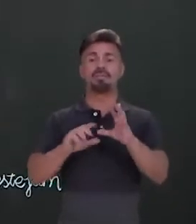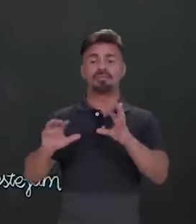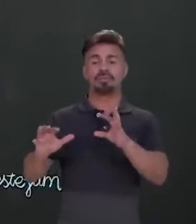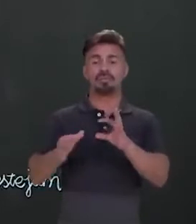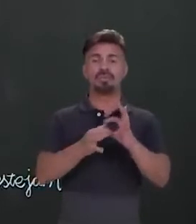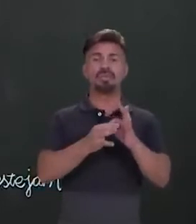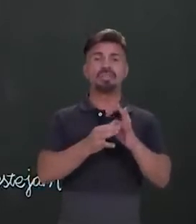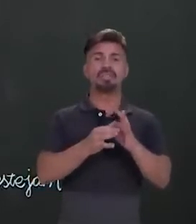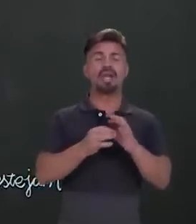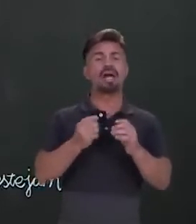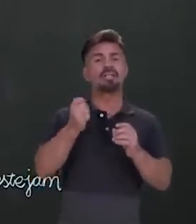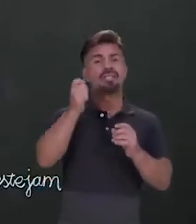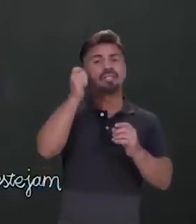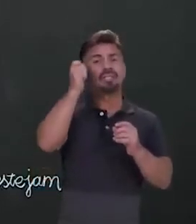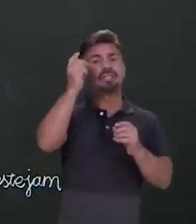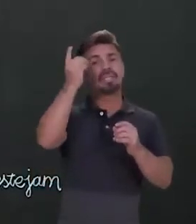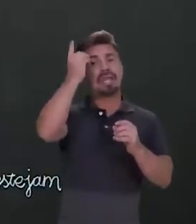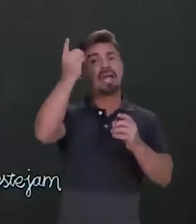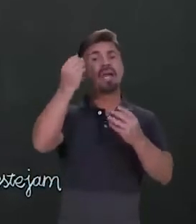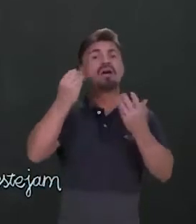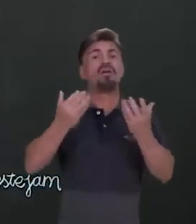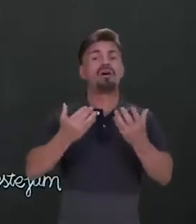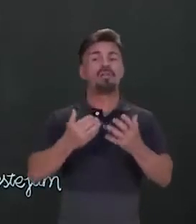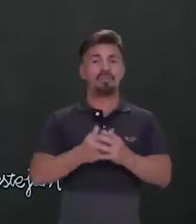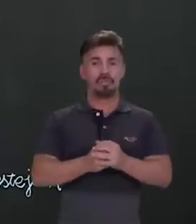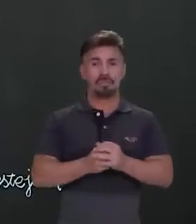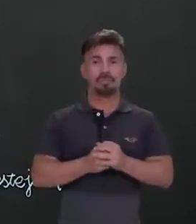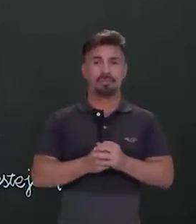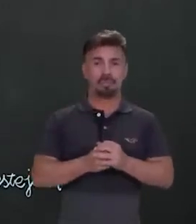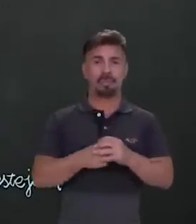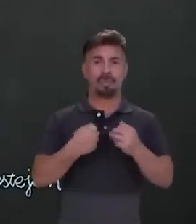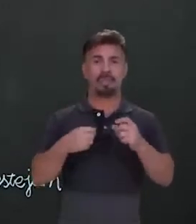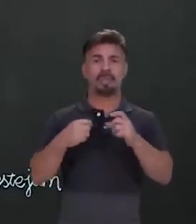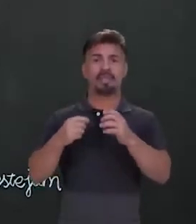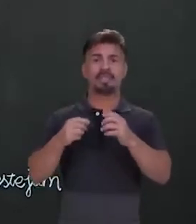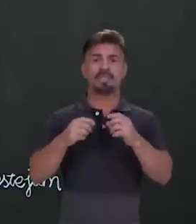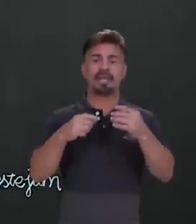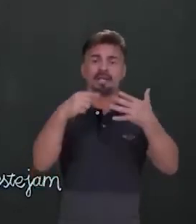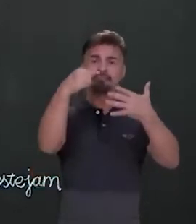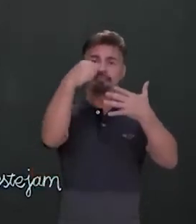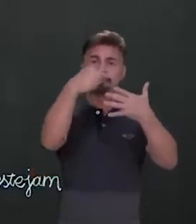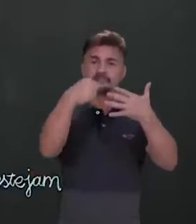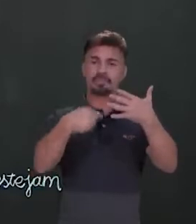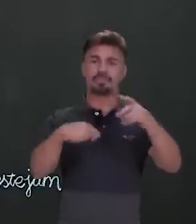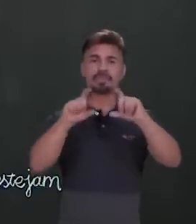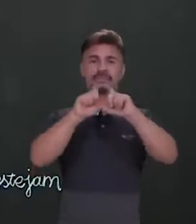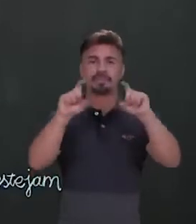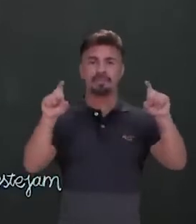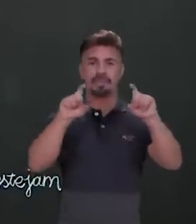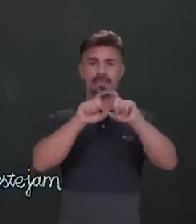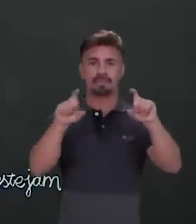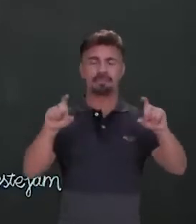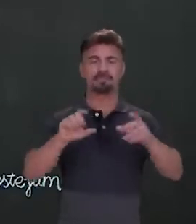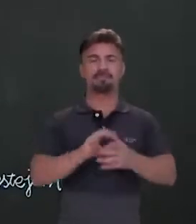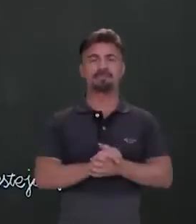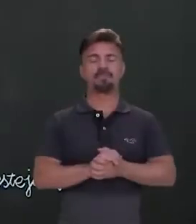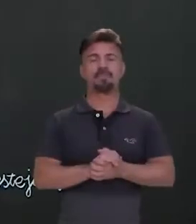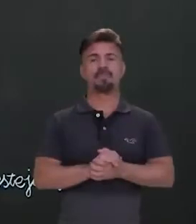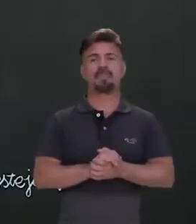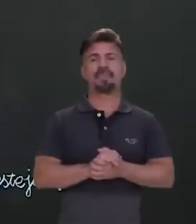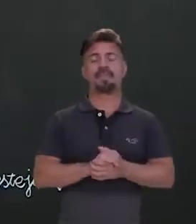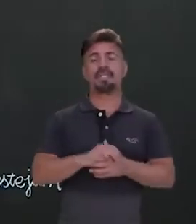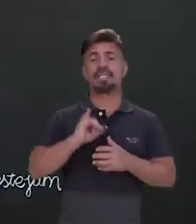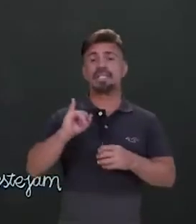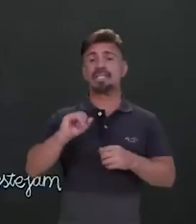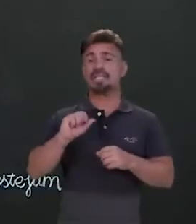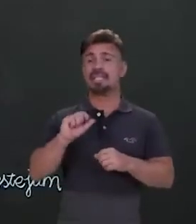conectivo, a depender da ideia que o conectivo estabelece, nós vamos fazer a classificação dessas orações. Se não